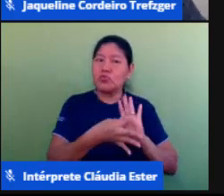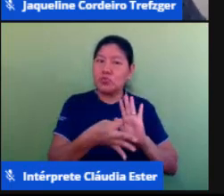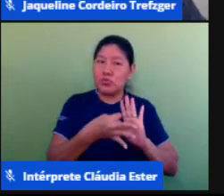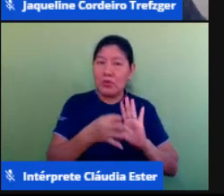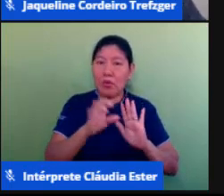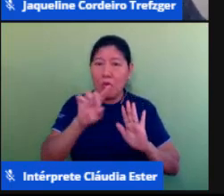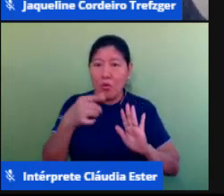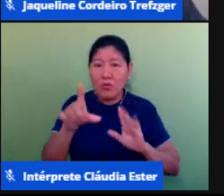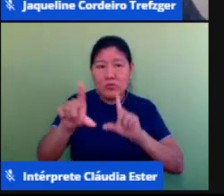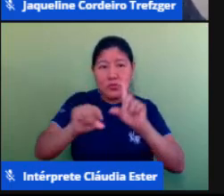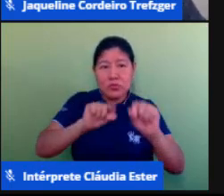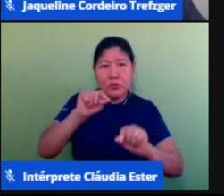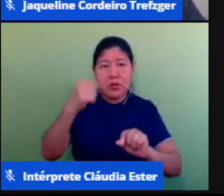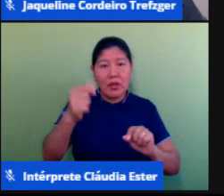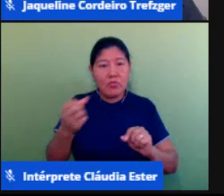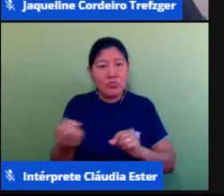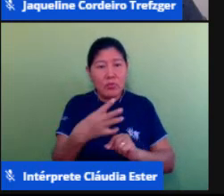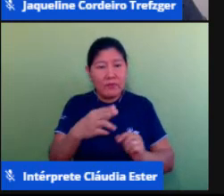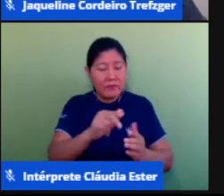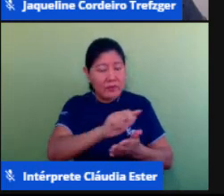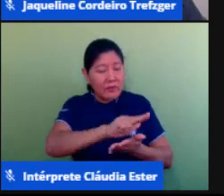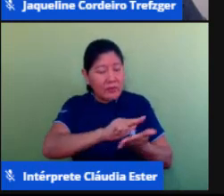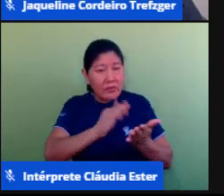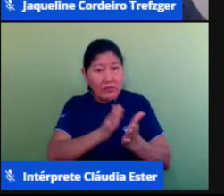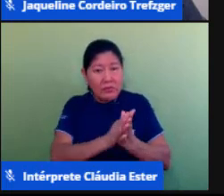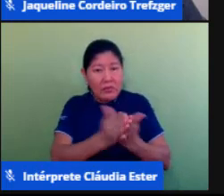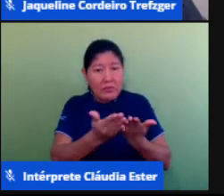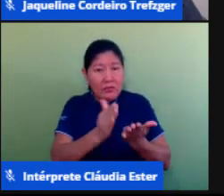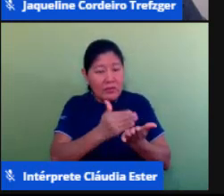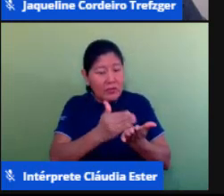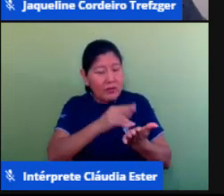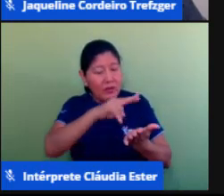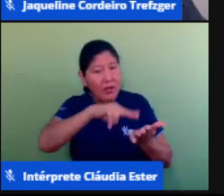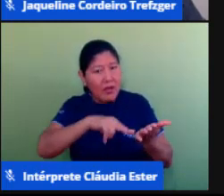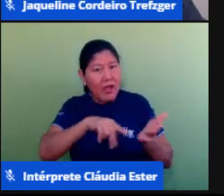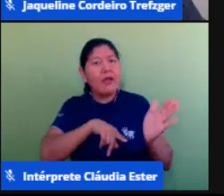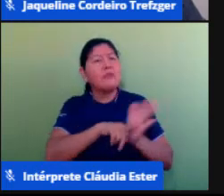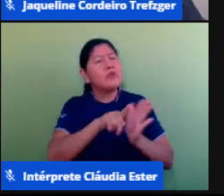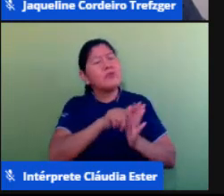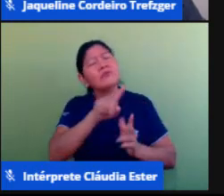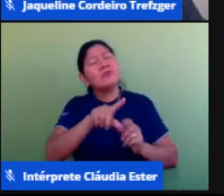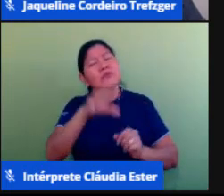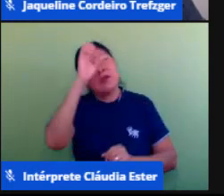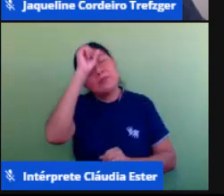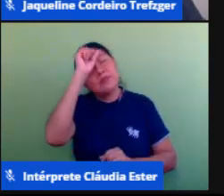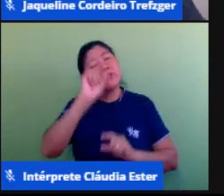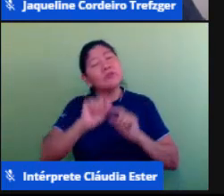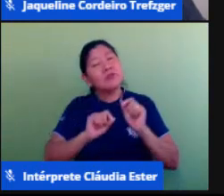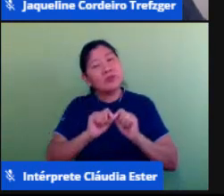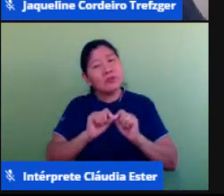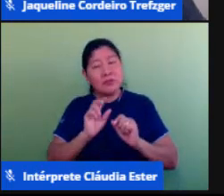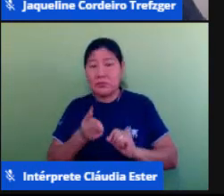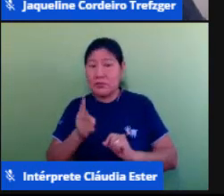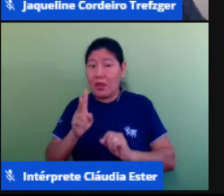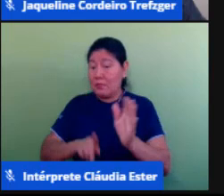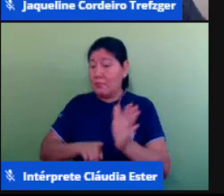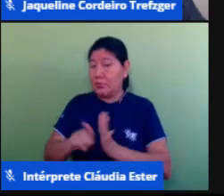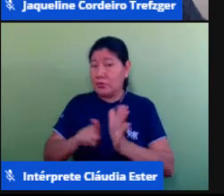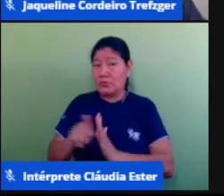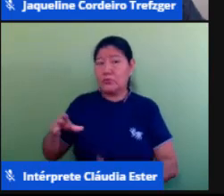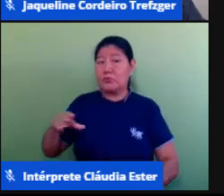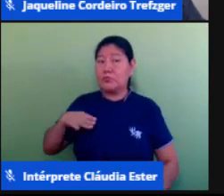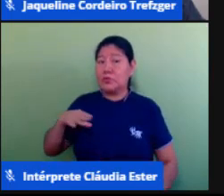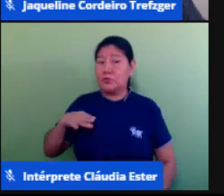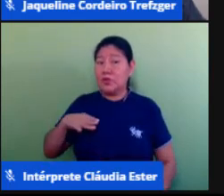sabe? E quando me mandam para mim, eu falo assim, e aí, o que você aprendeu com isso? No particular, eu pergunto. Eu quero esse